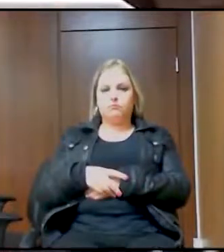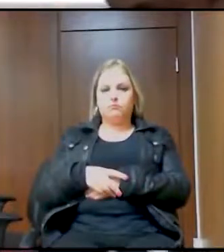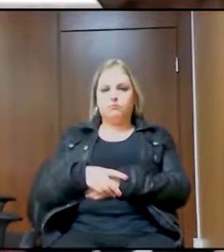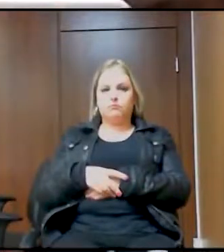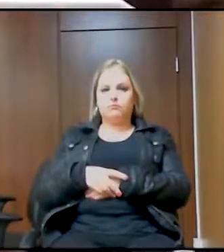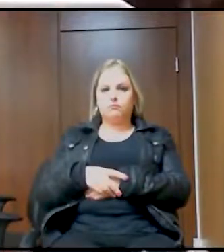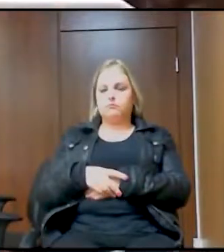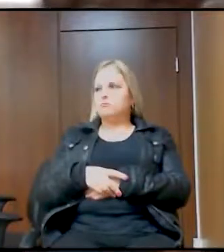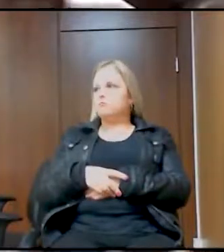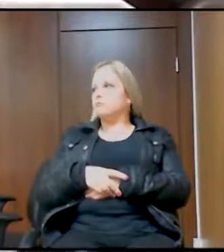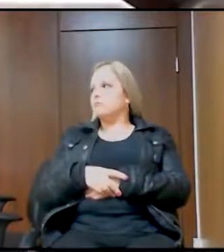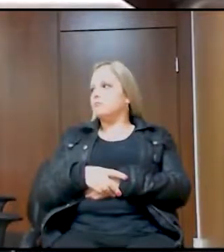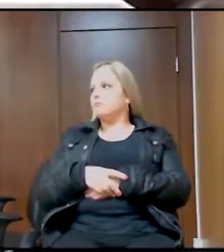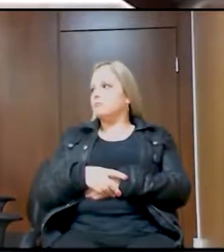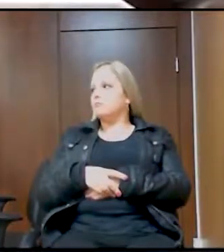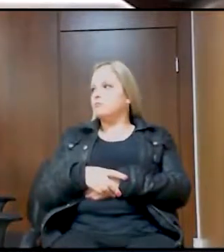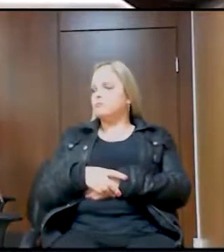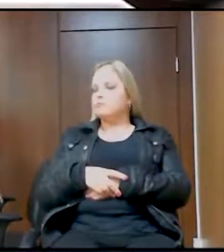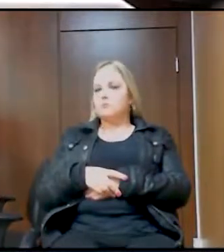Duas, mais duas.